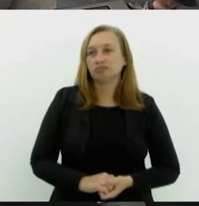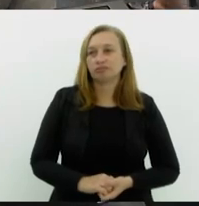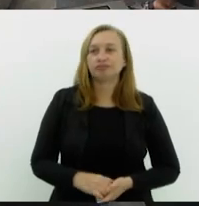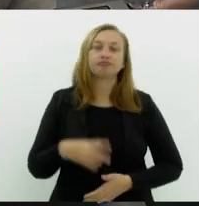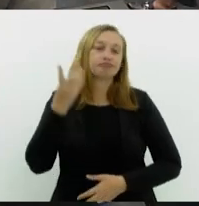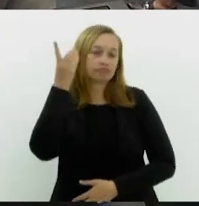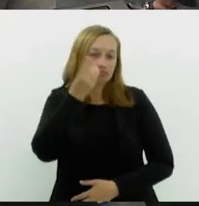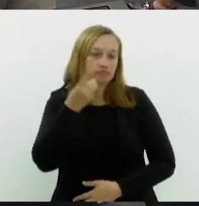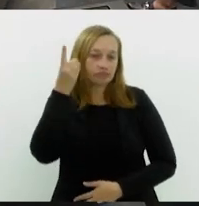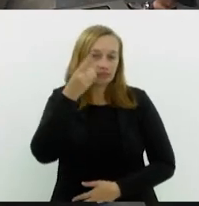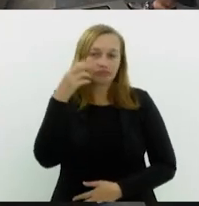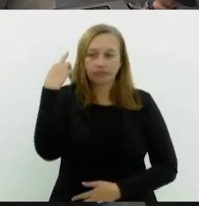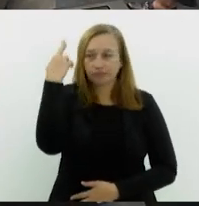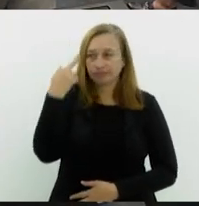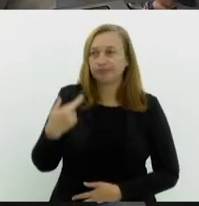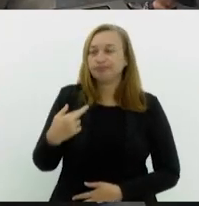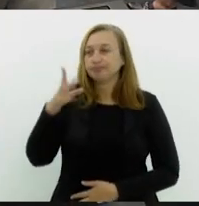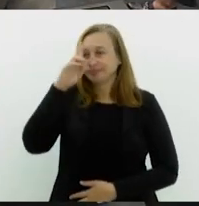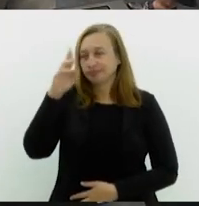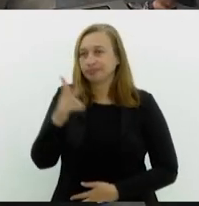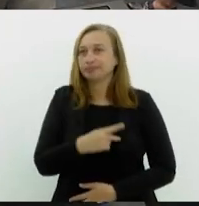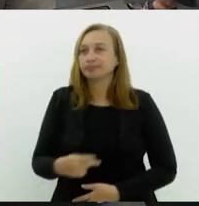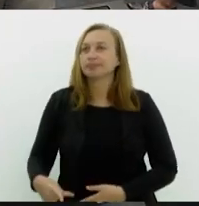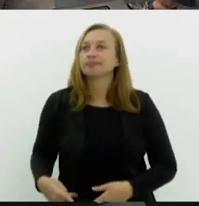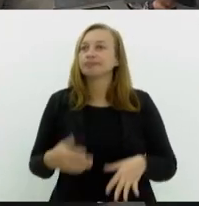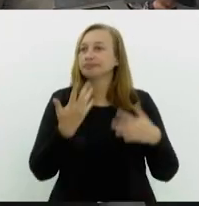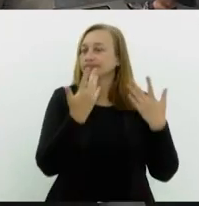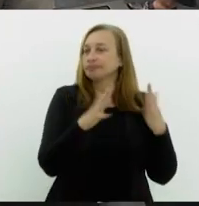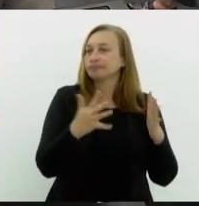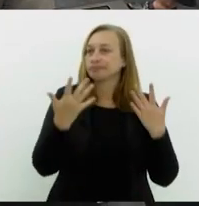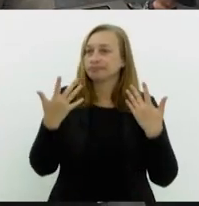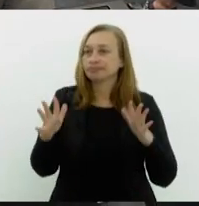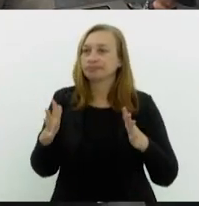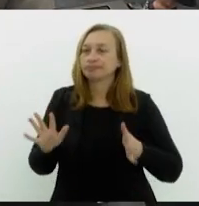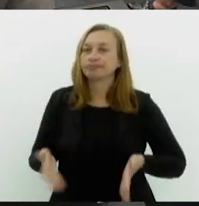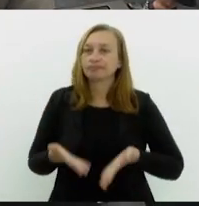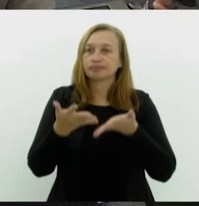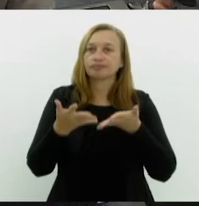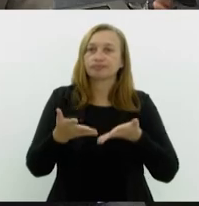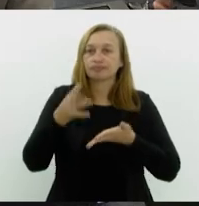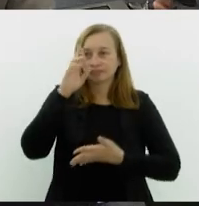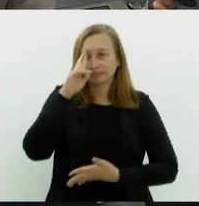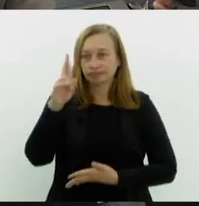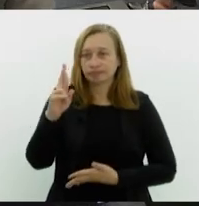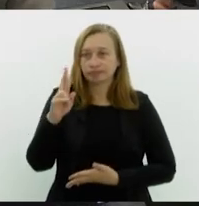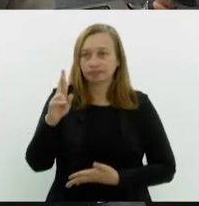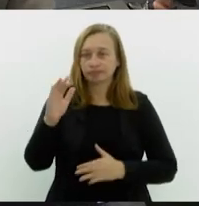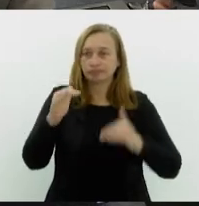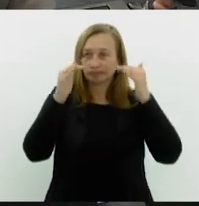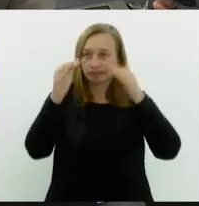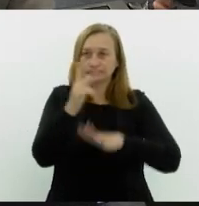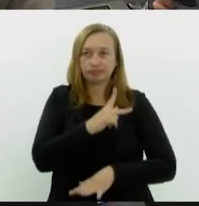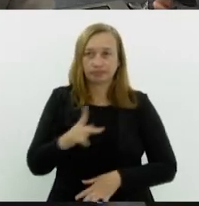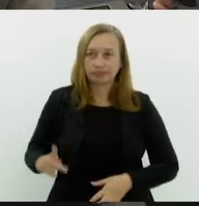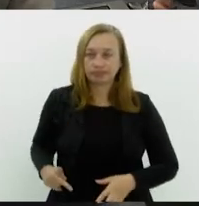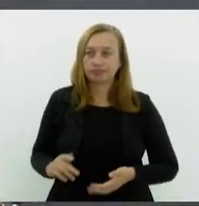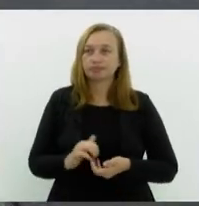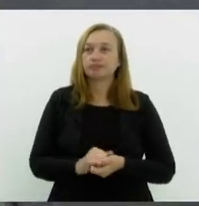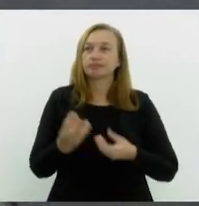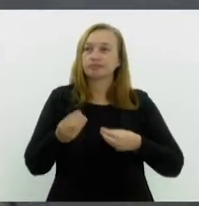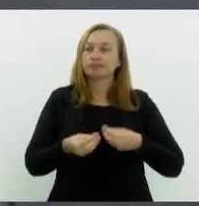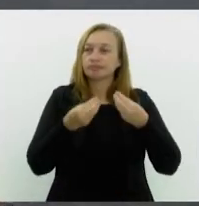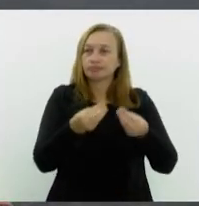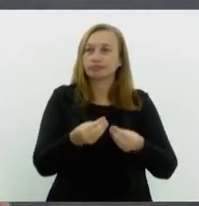Renata Souza. Senhora Presidenta, para elogiar a iniciativa de Vossa Excelência em conceder o